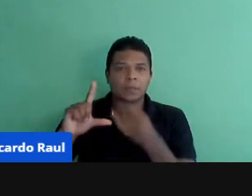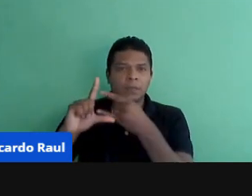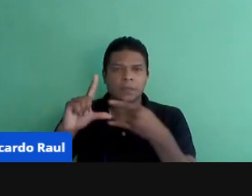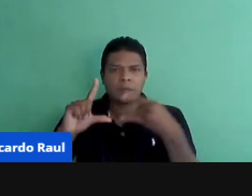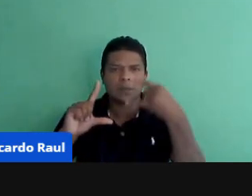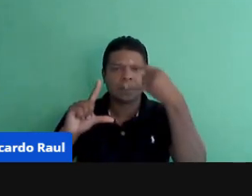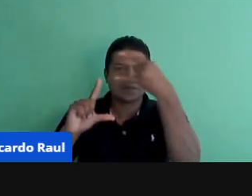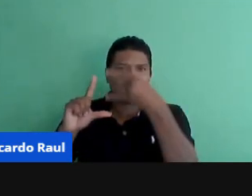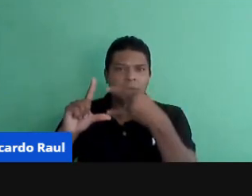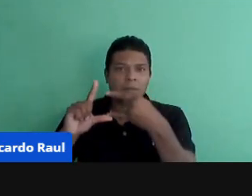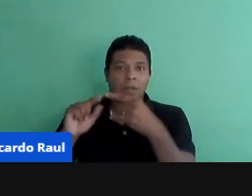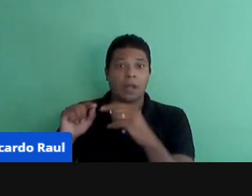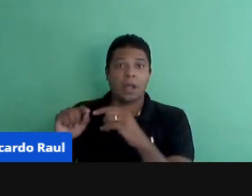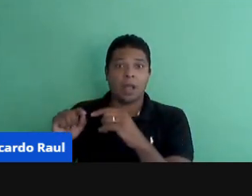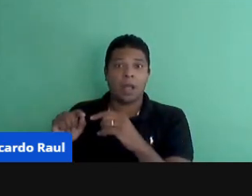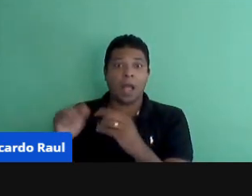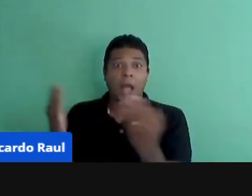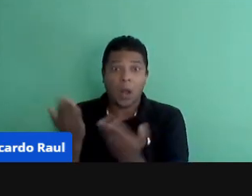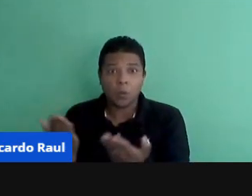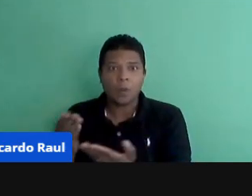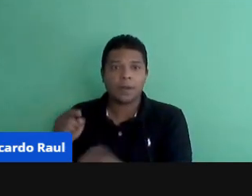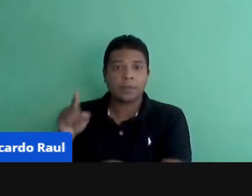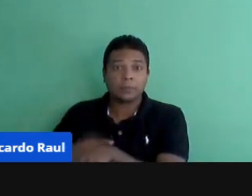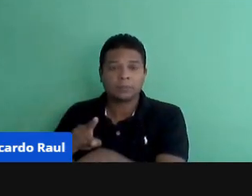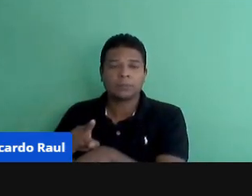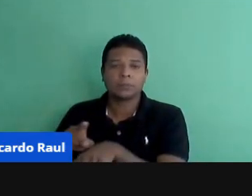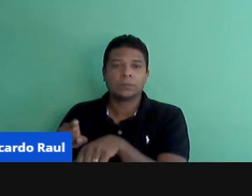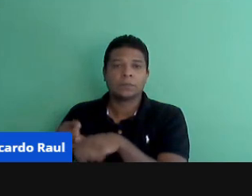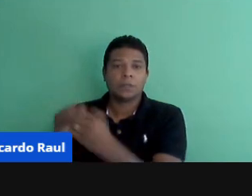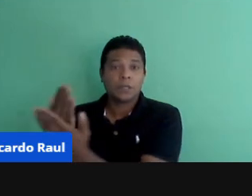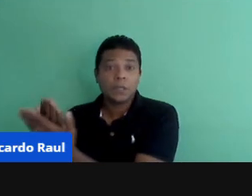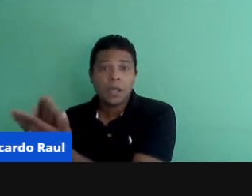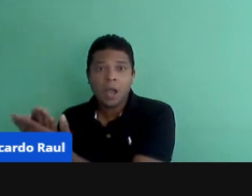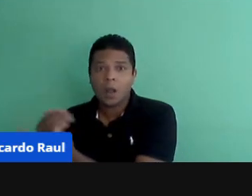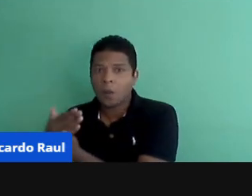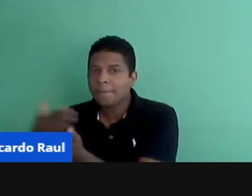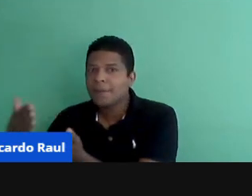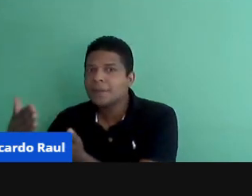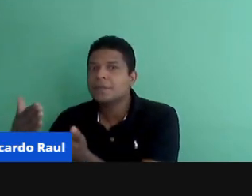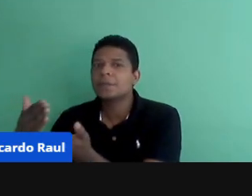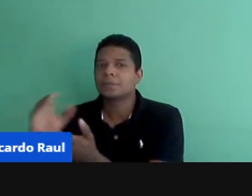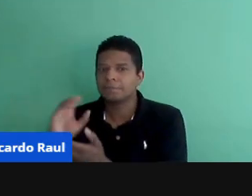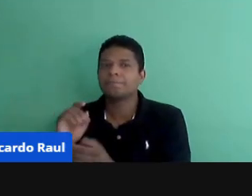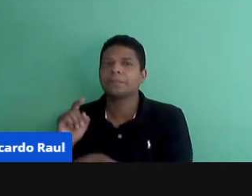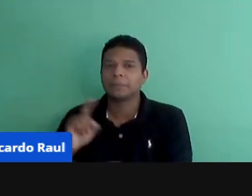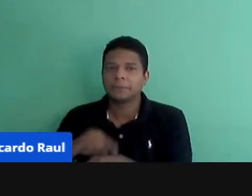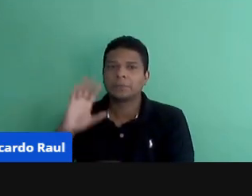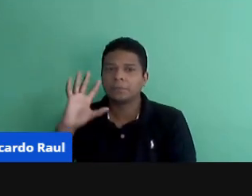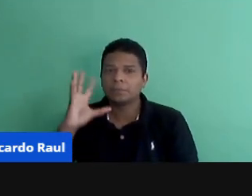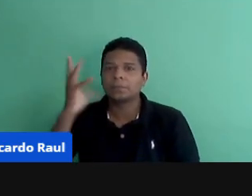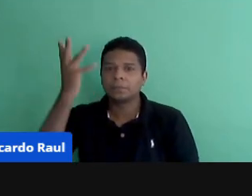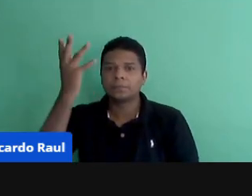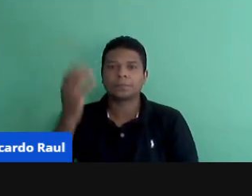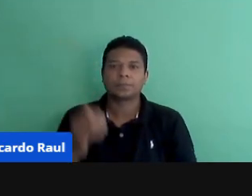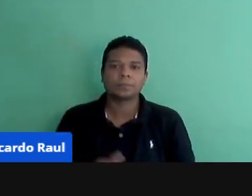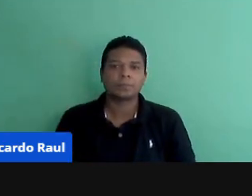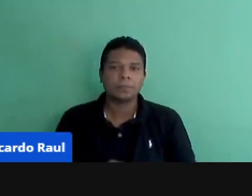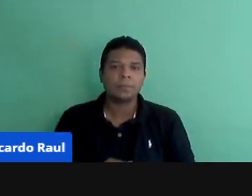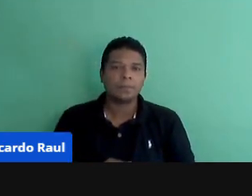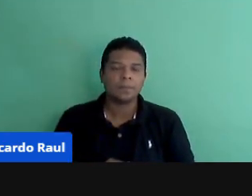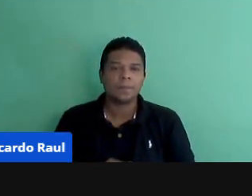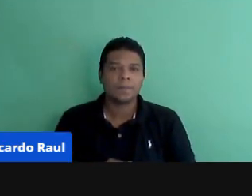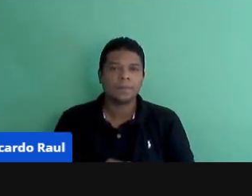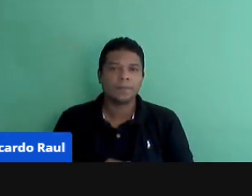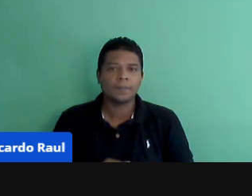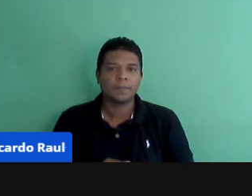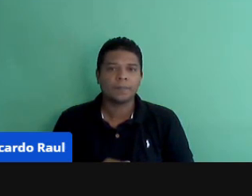está em aula, né? Olha, a aula começou, né? Realmente, a aula está acontecendo, né? Que a gente deixe bem,